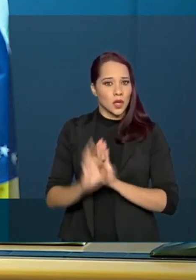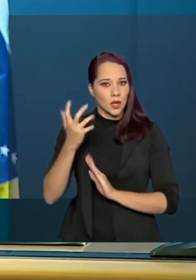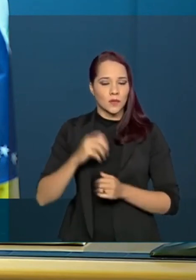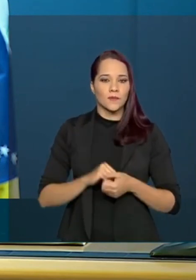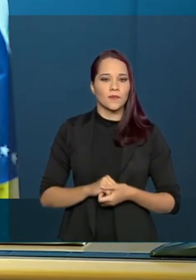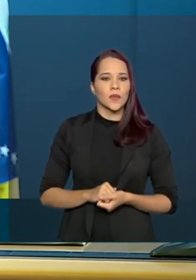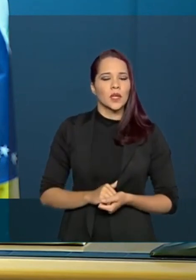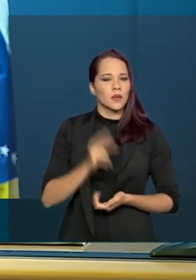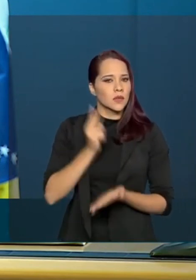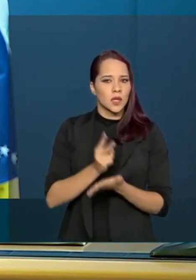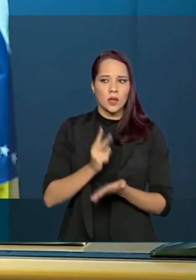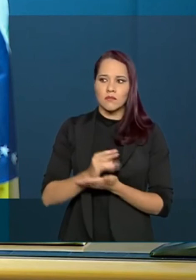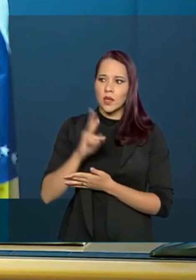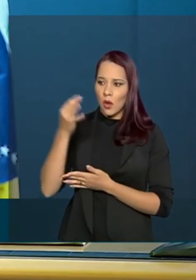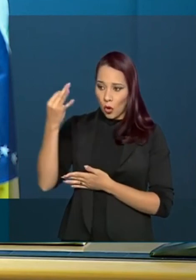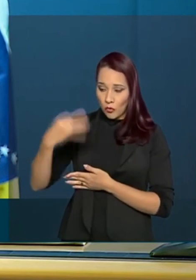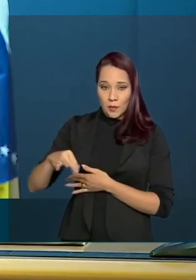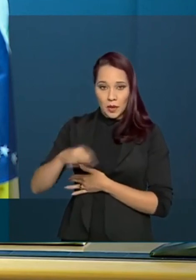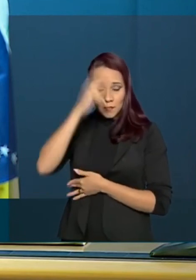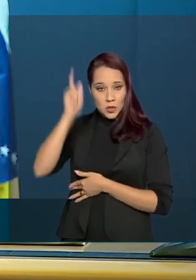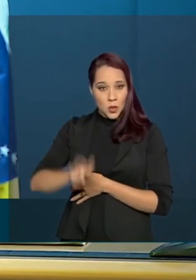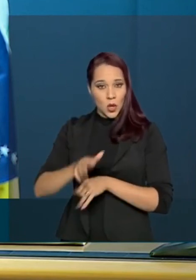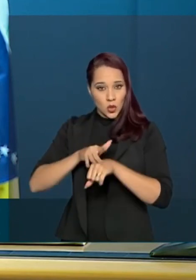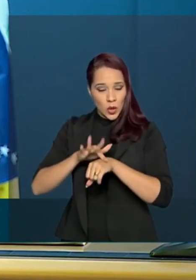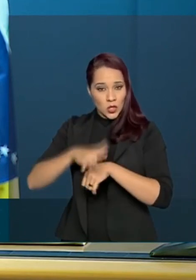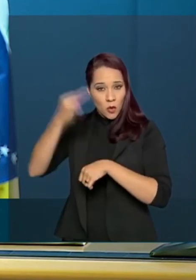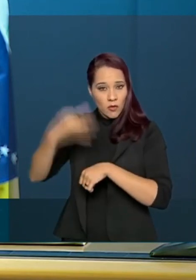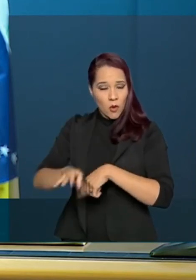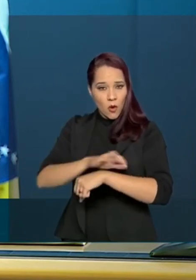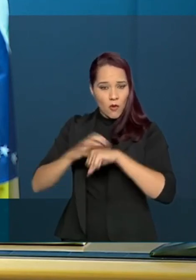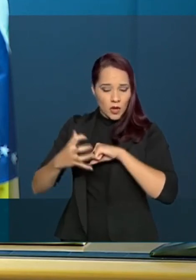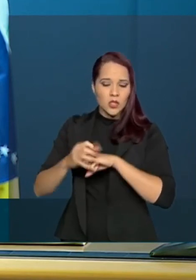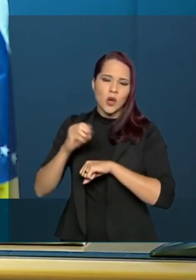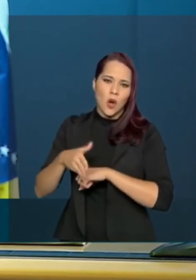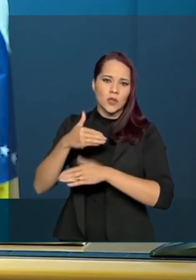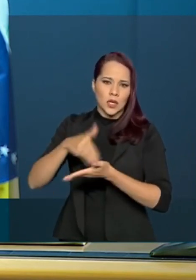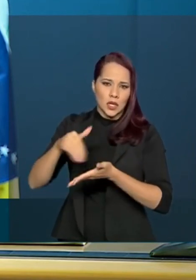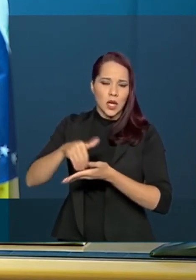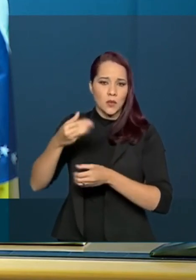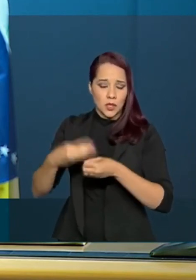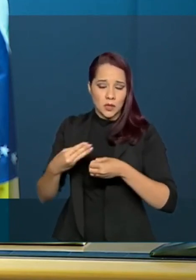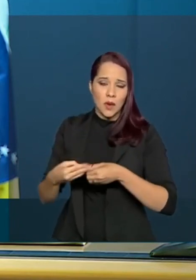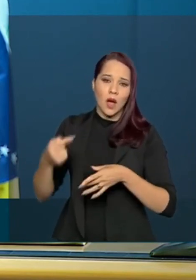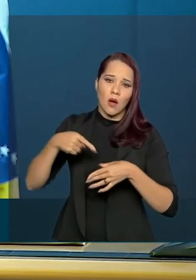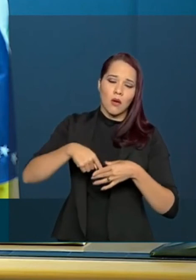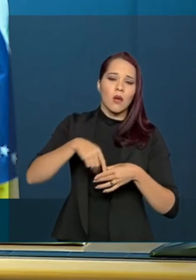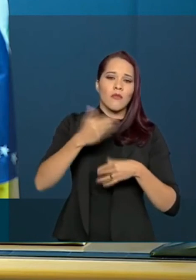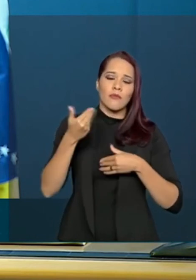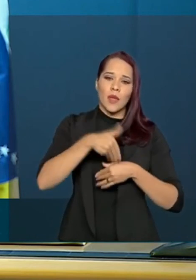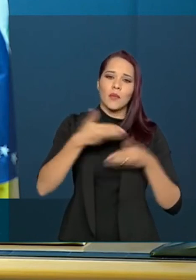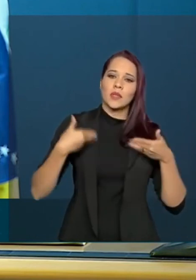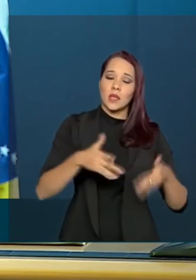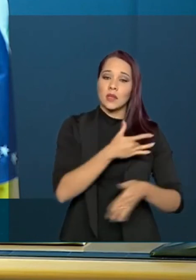ou seja, toda vez que um caso é confirmado pela Secretaria Municipal, passa pela Secretaria Estadual, vem para o Ministério da